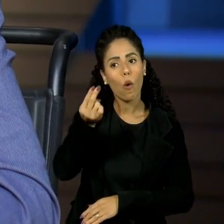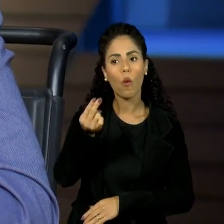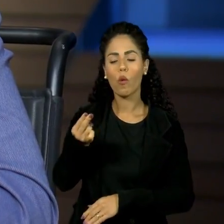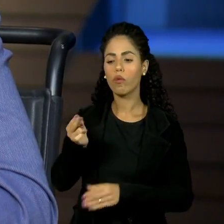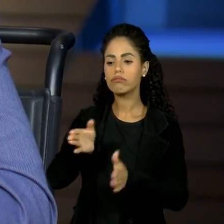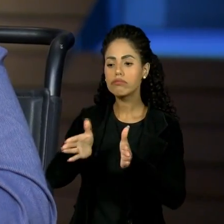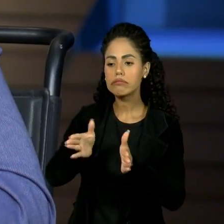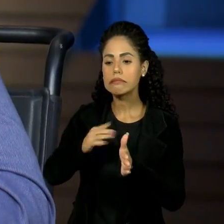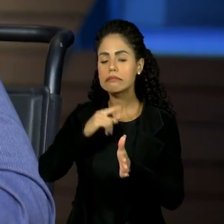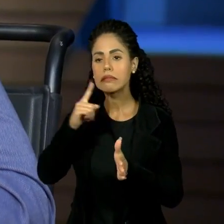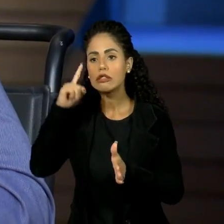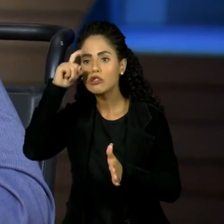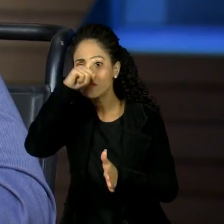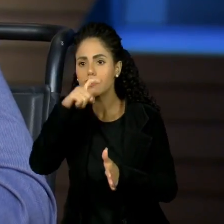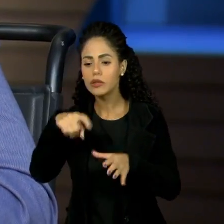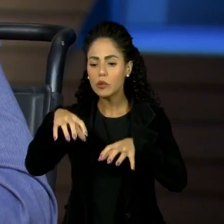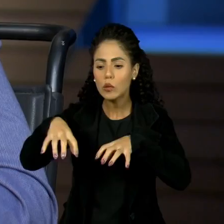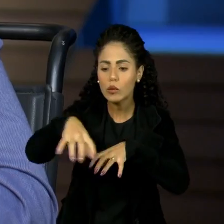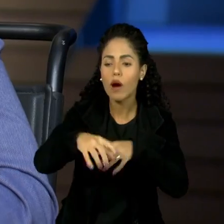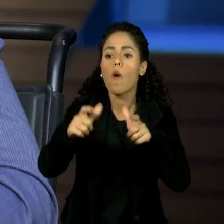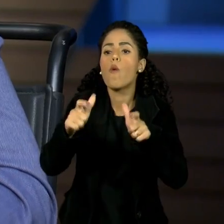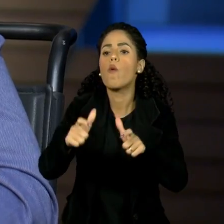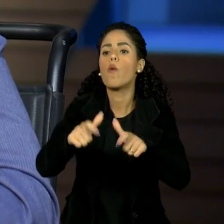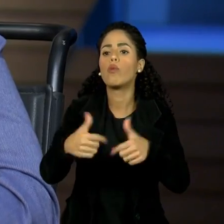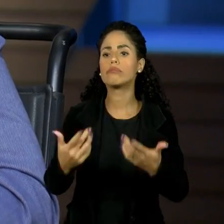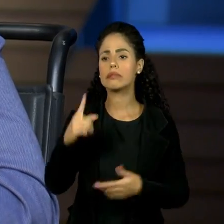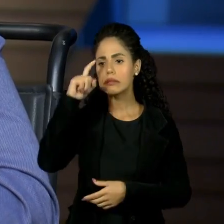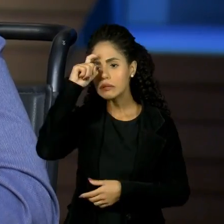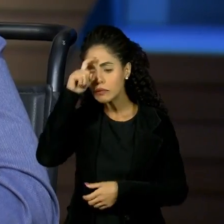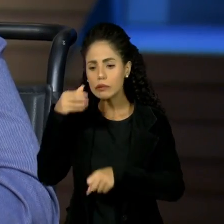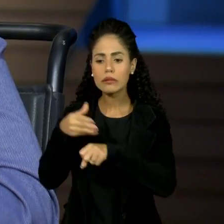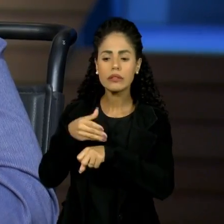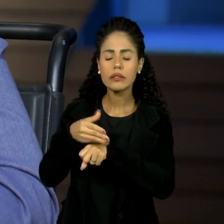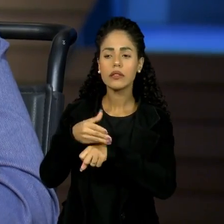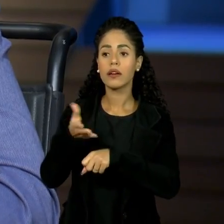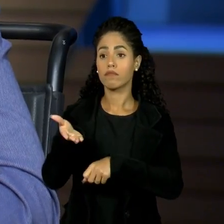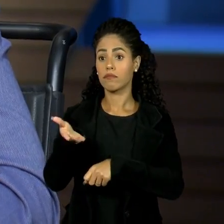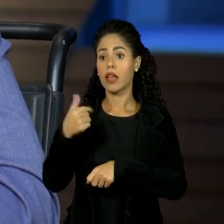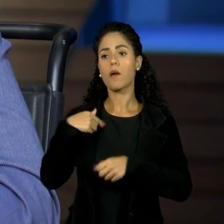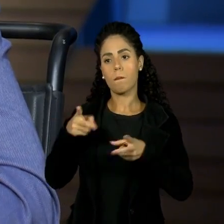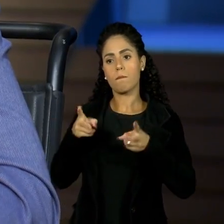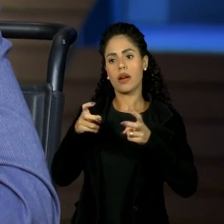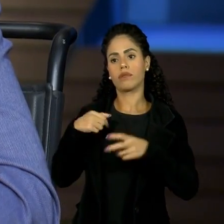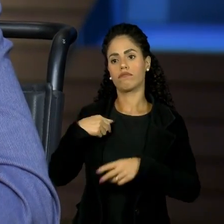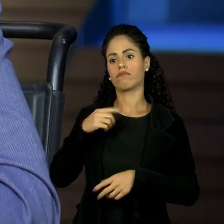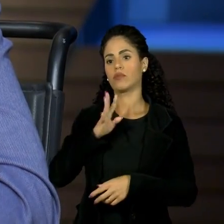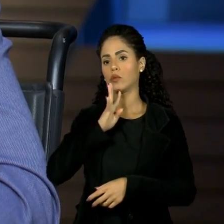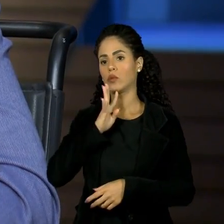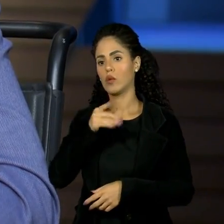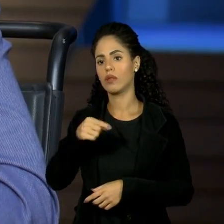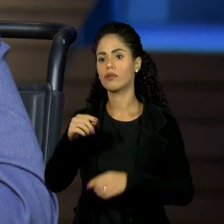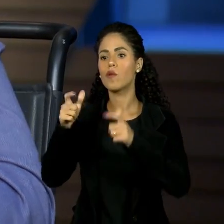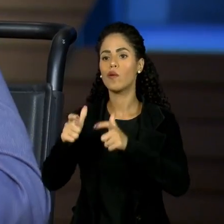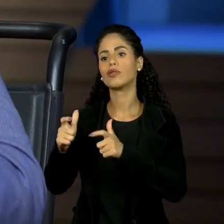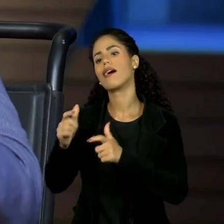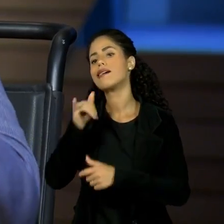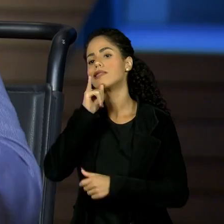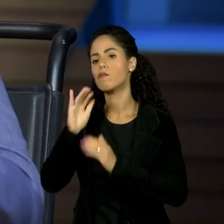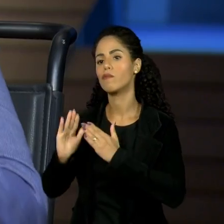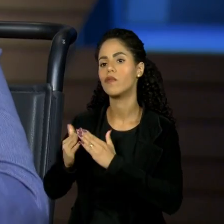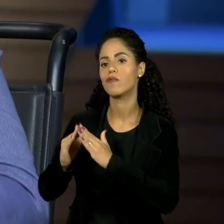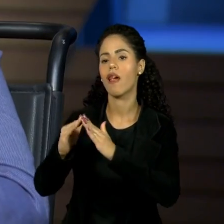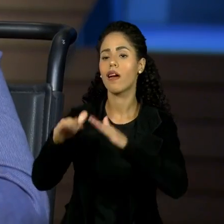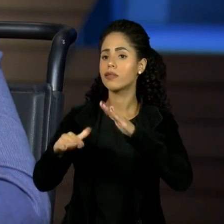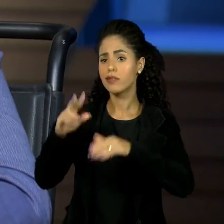pela própria geografia do local, que é o que a gente vê, que eu vejo especialmente na condição de favela. Essa